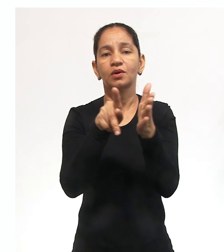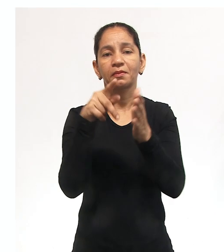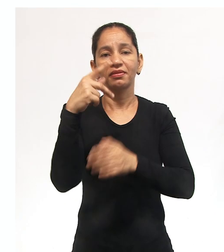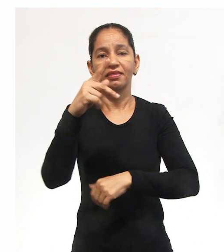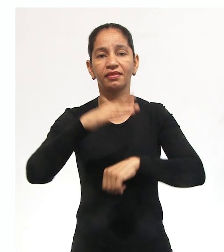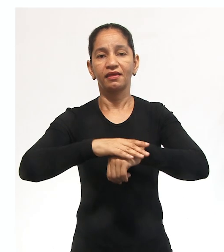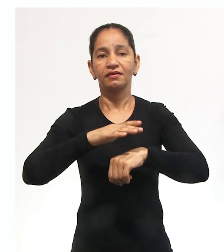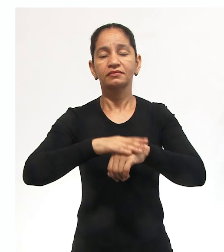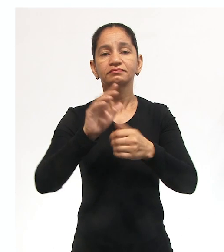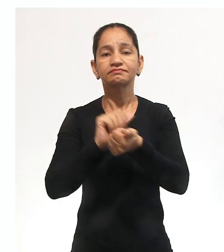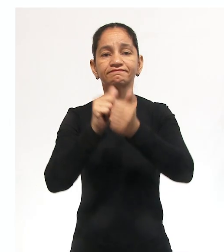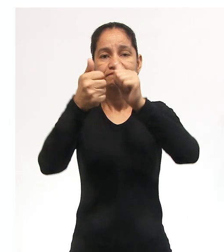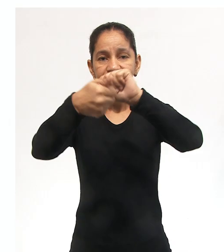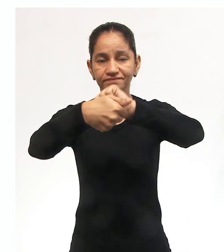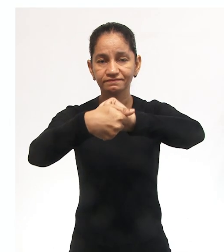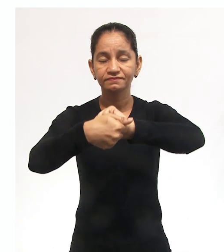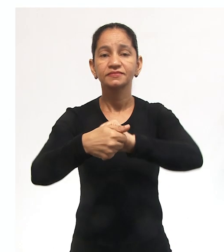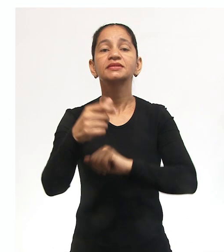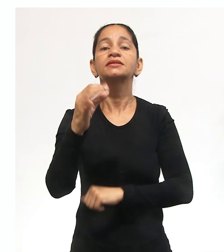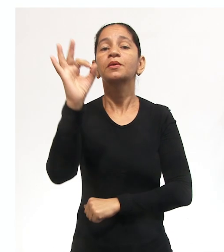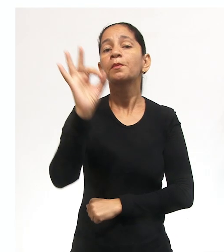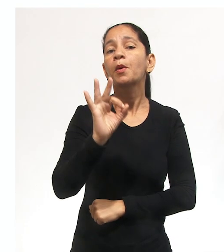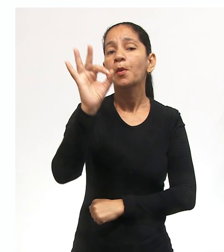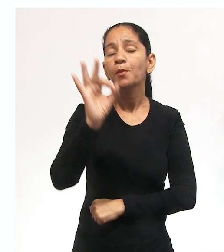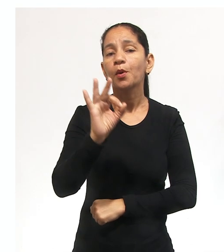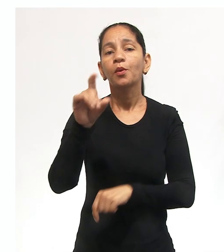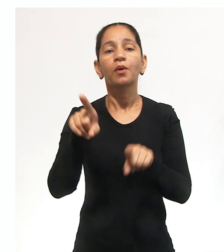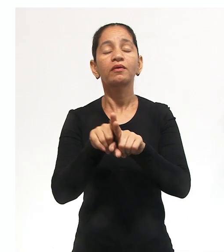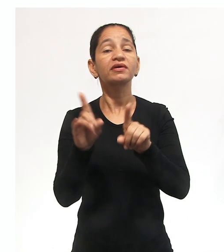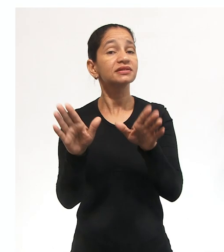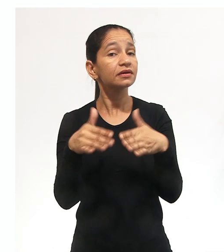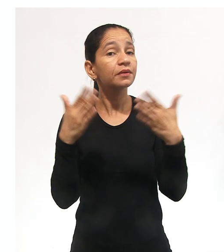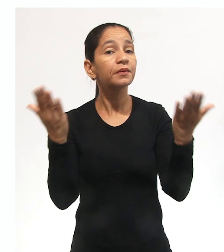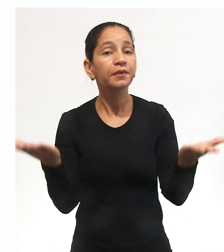aí, a gente vai fazer a mudança. A taxa ao dia vai ser